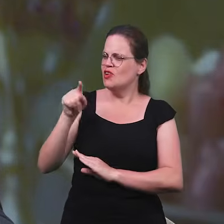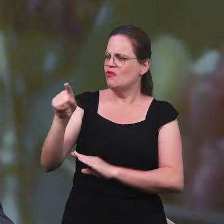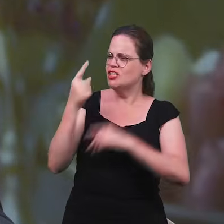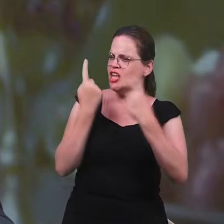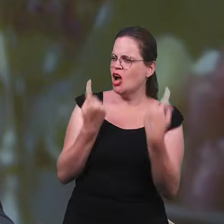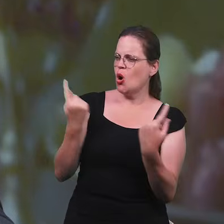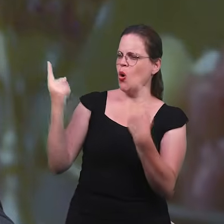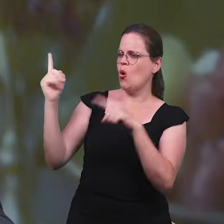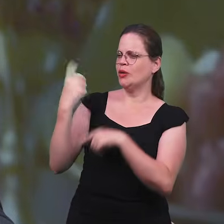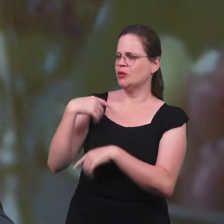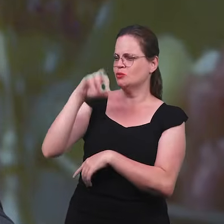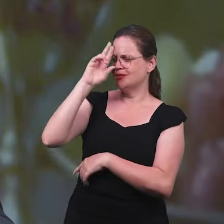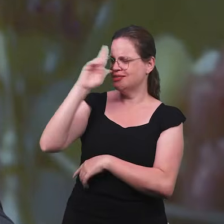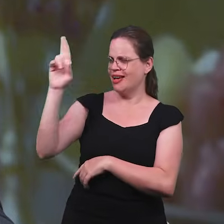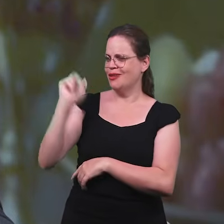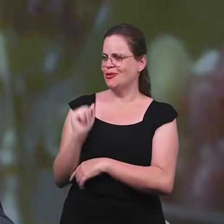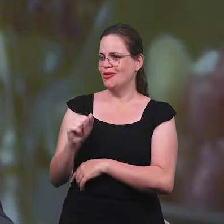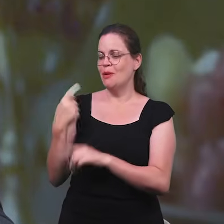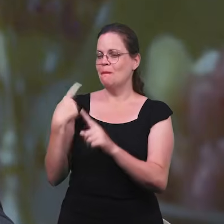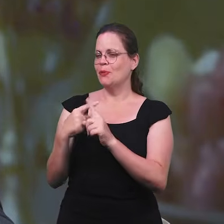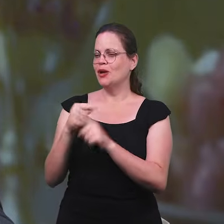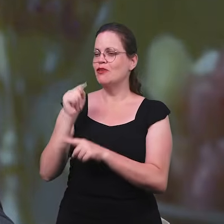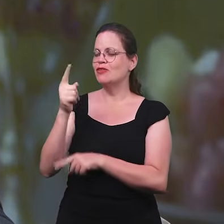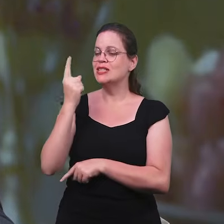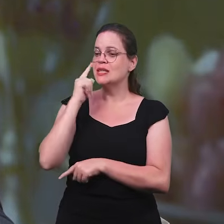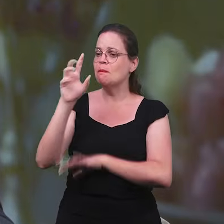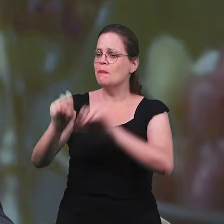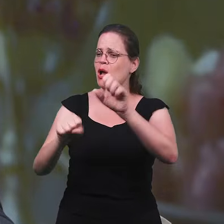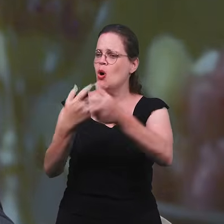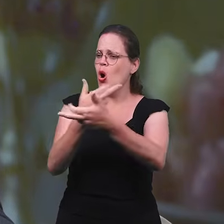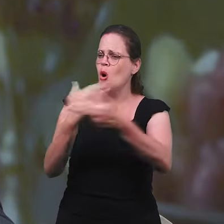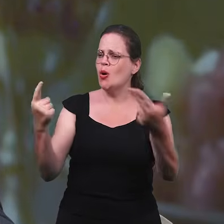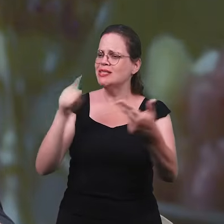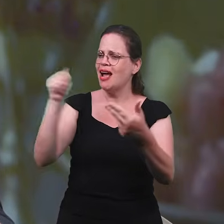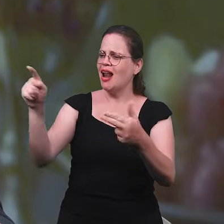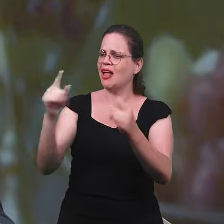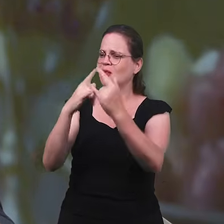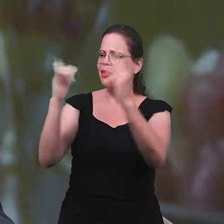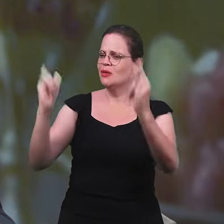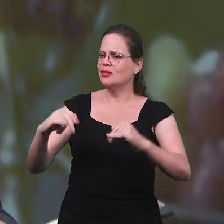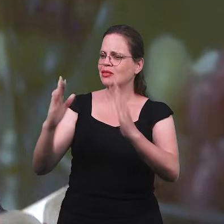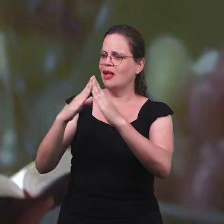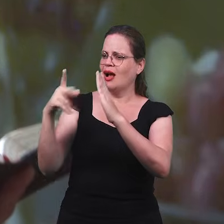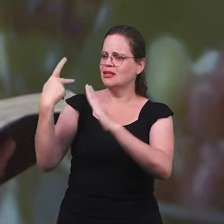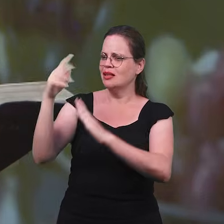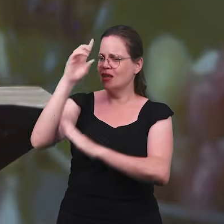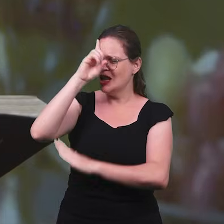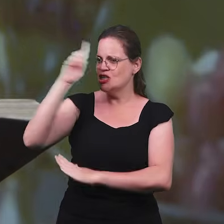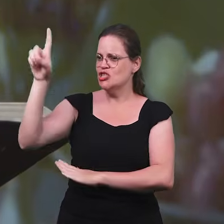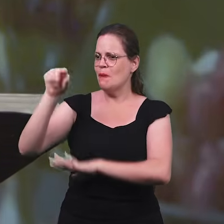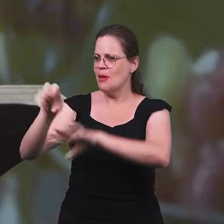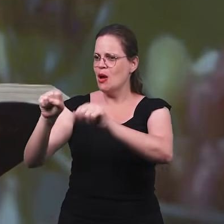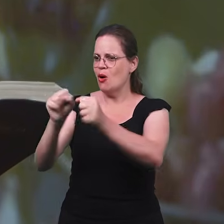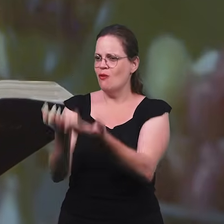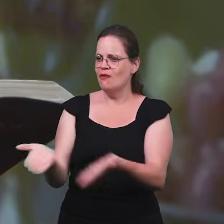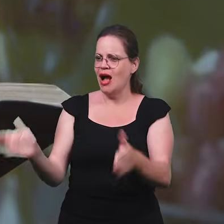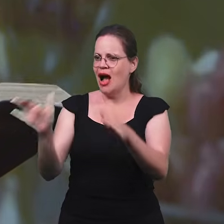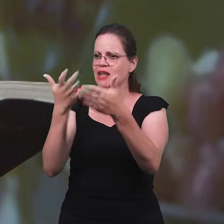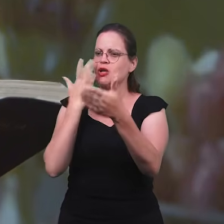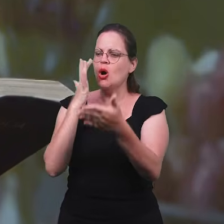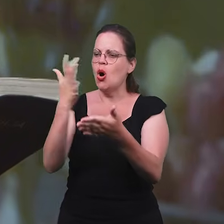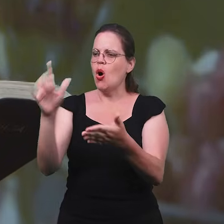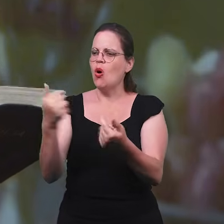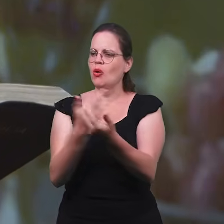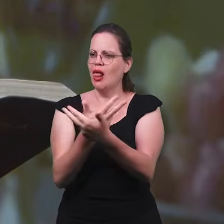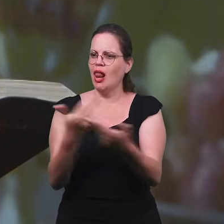do céu, pois foram trazidos os utensílios da casa dele perante ti, e tu, os teus grandes,